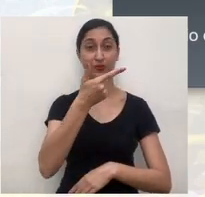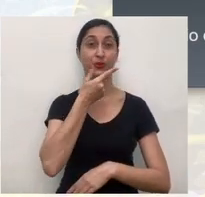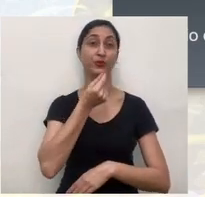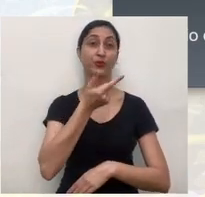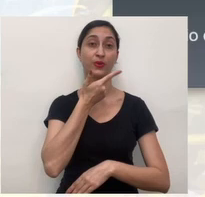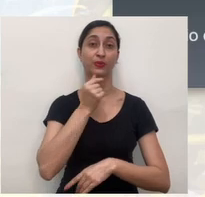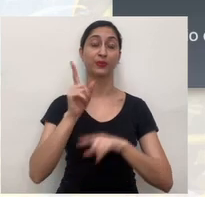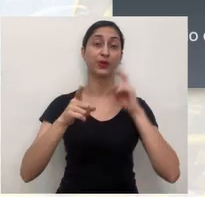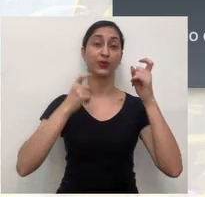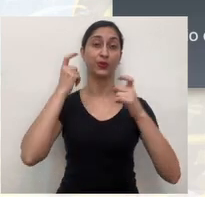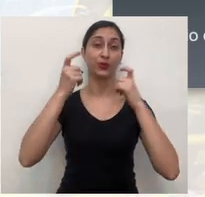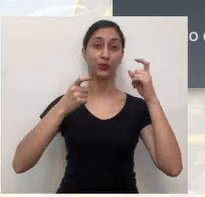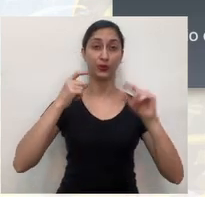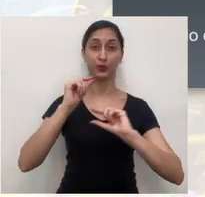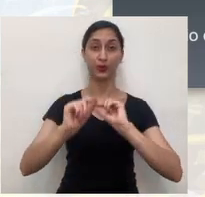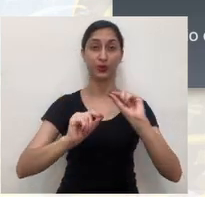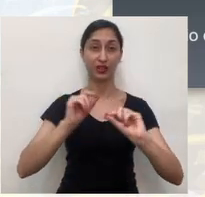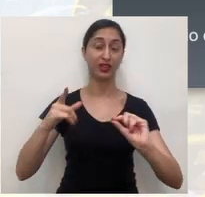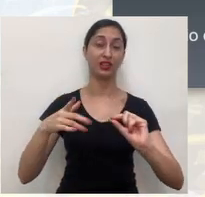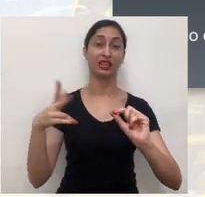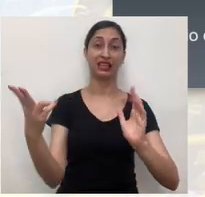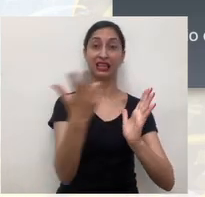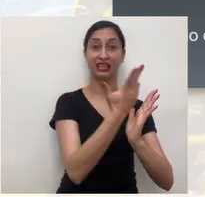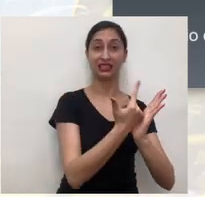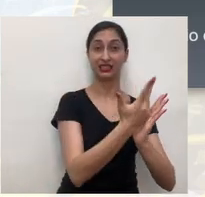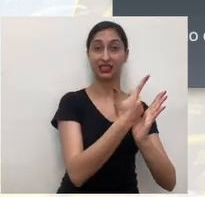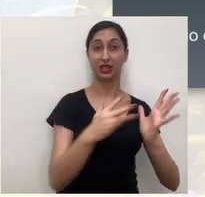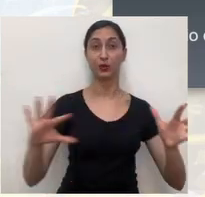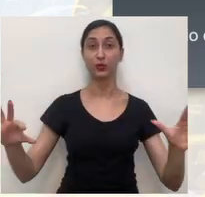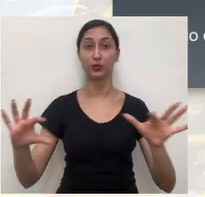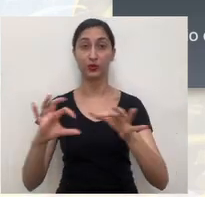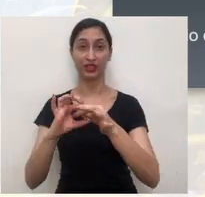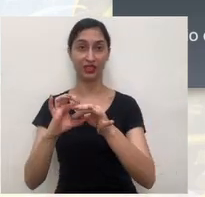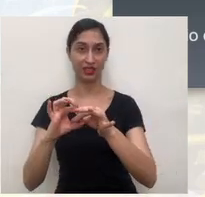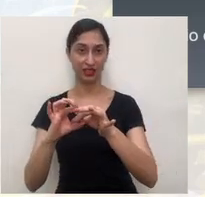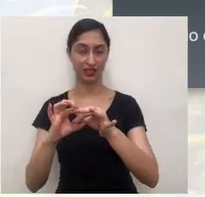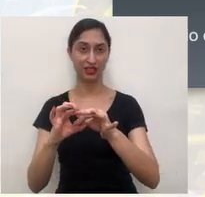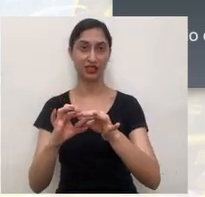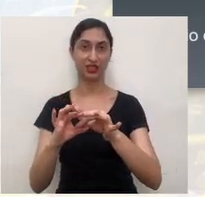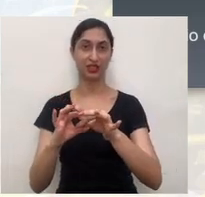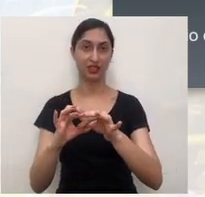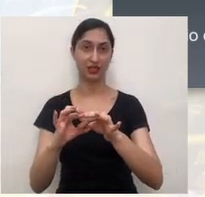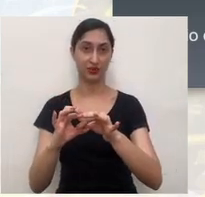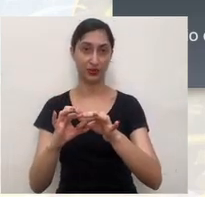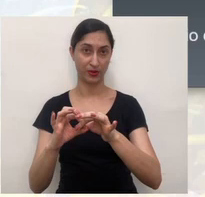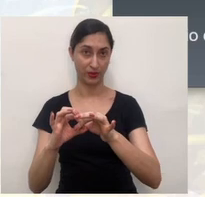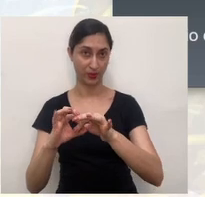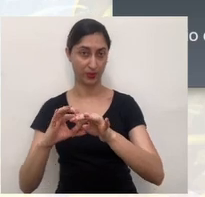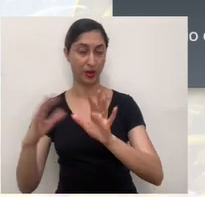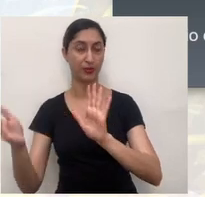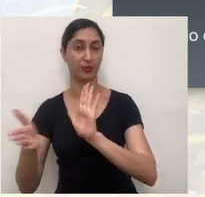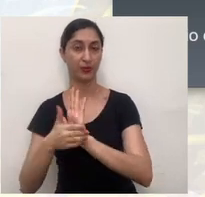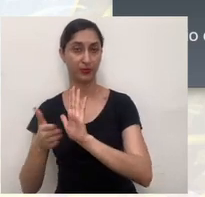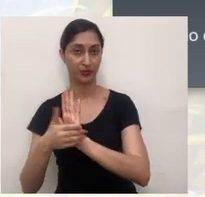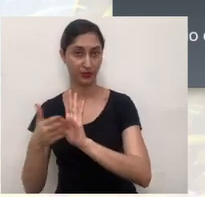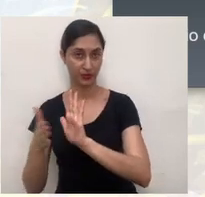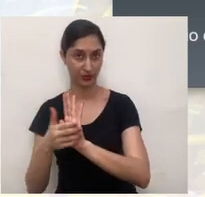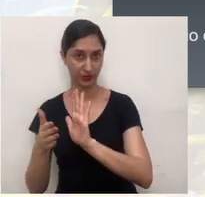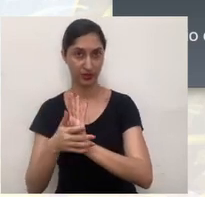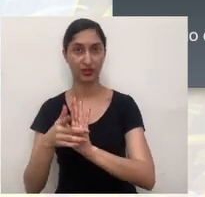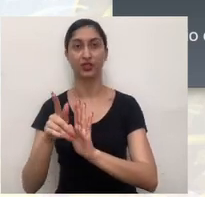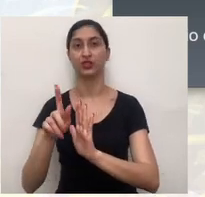com a conexão dos desenhos com a unidade das proposições geométricas dele